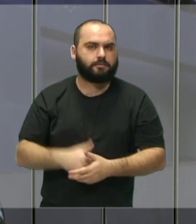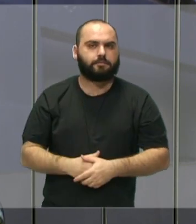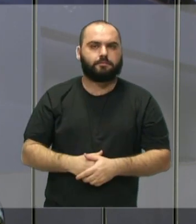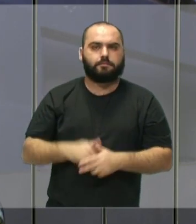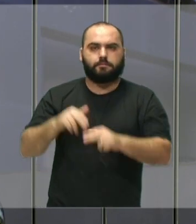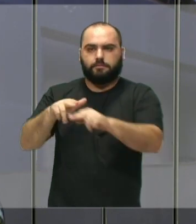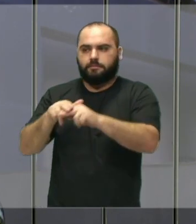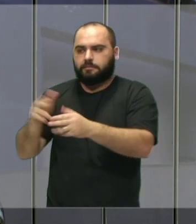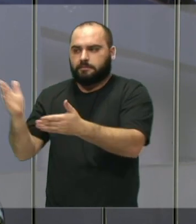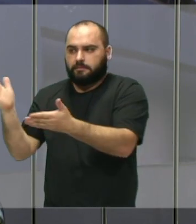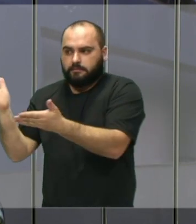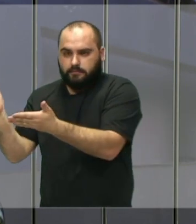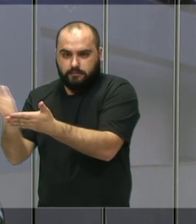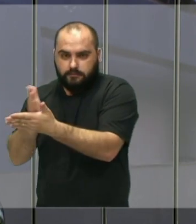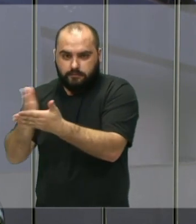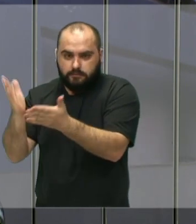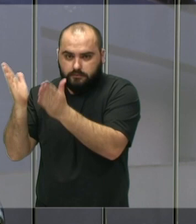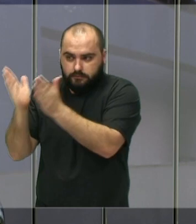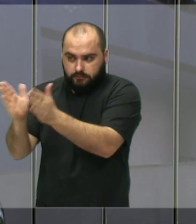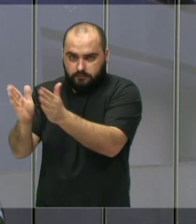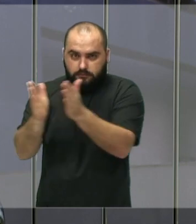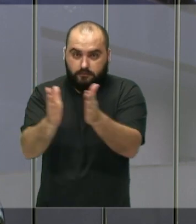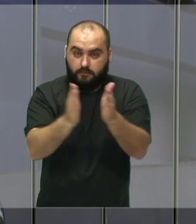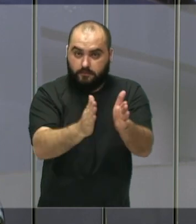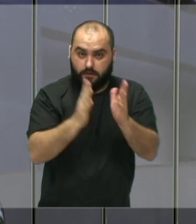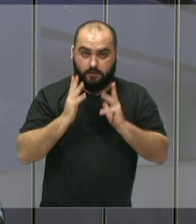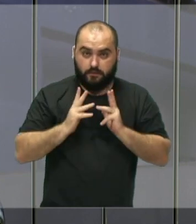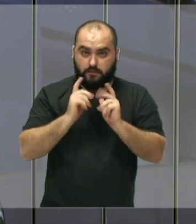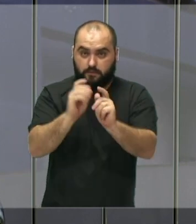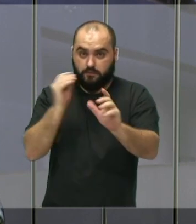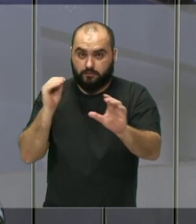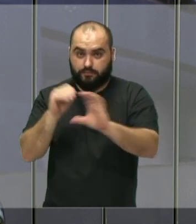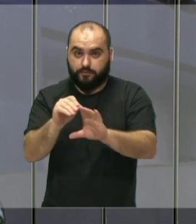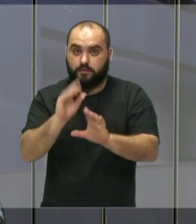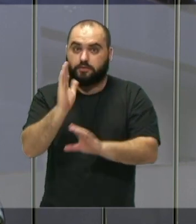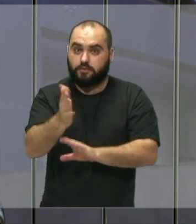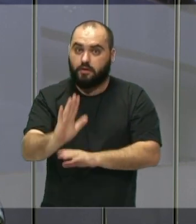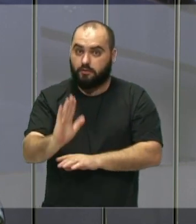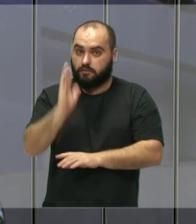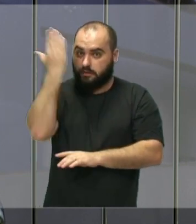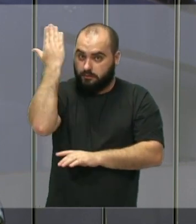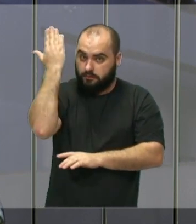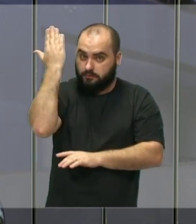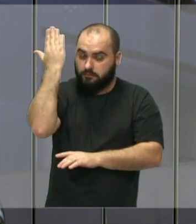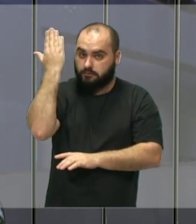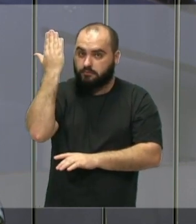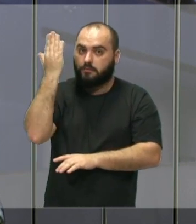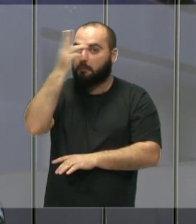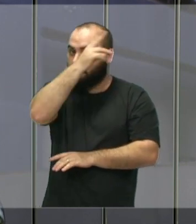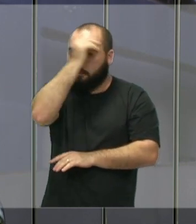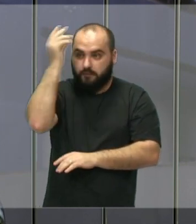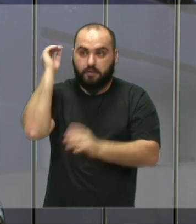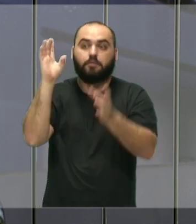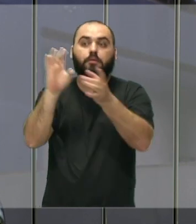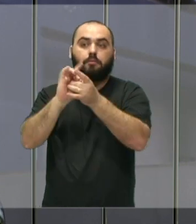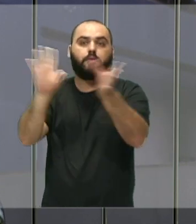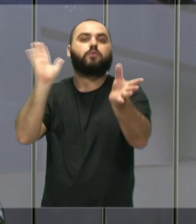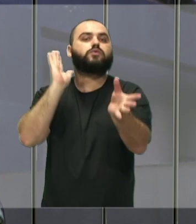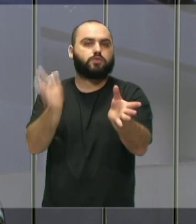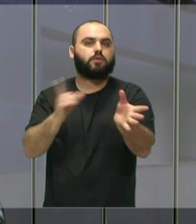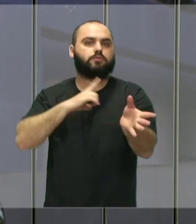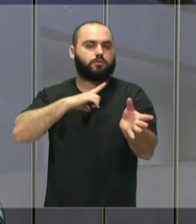trâmite dos procedimentos, da implantação, já vem acontecendo desde então, desde o aval do prefeito, vem